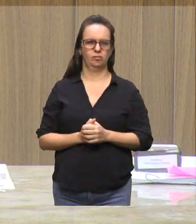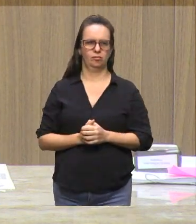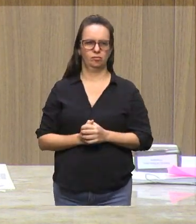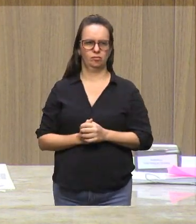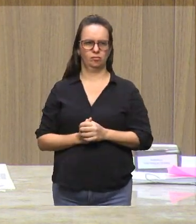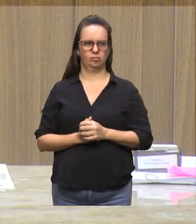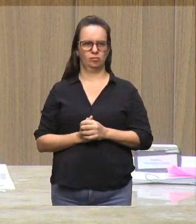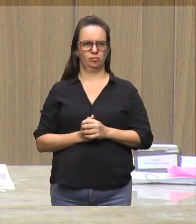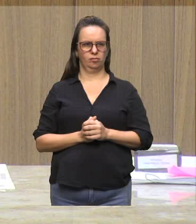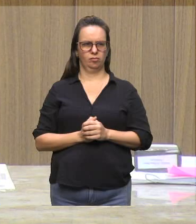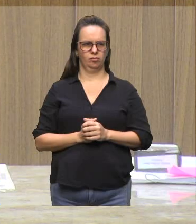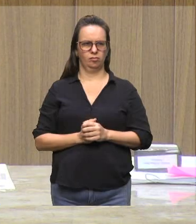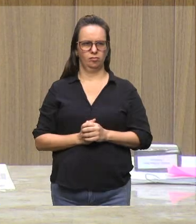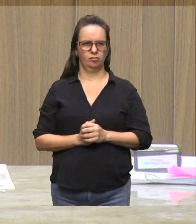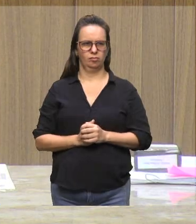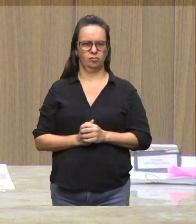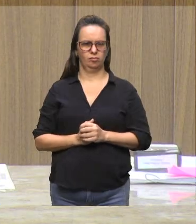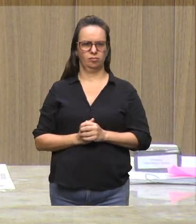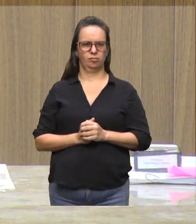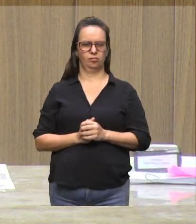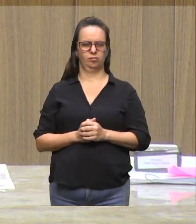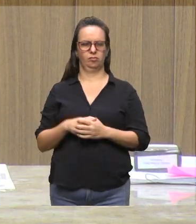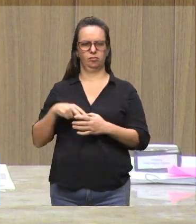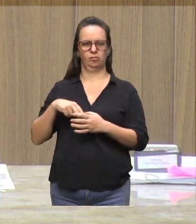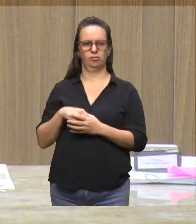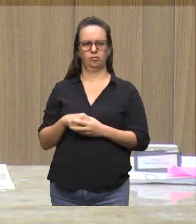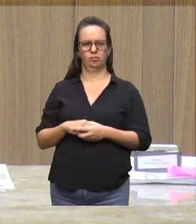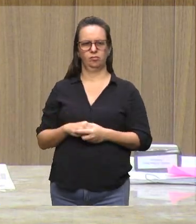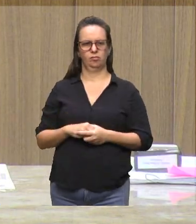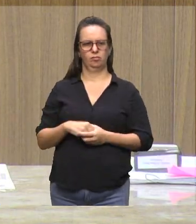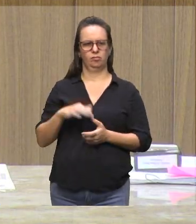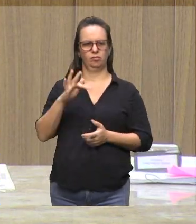vereador Fernando Vieira.